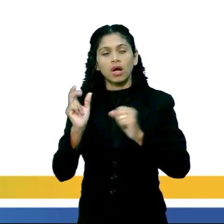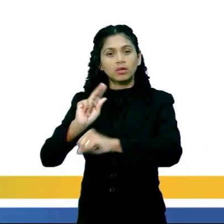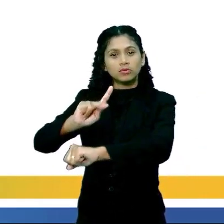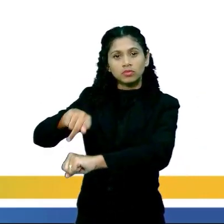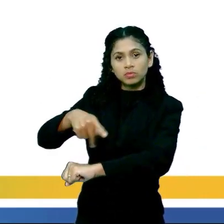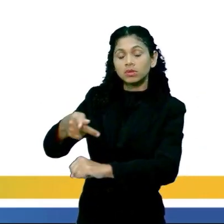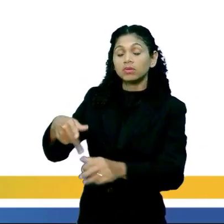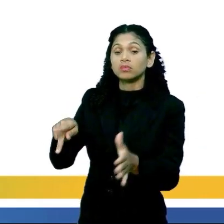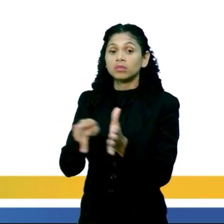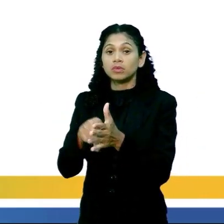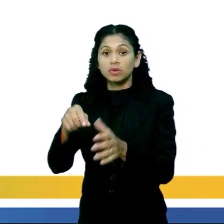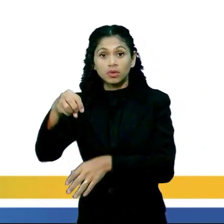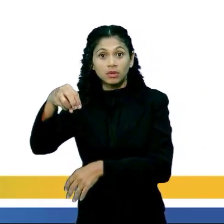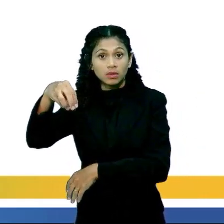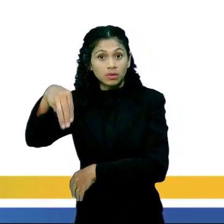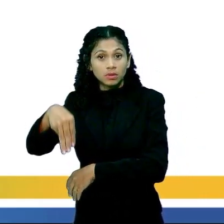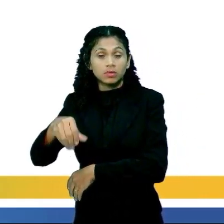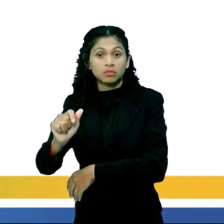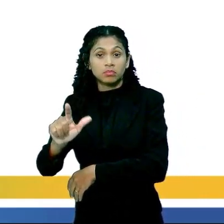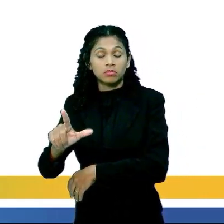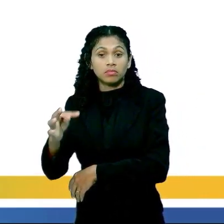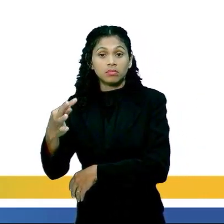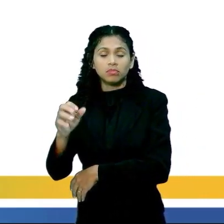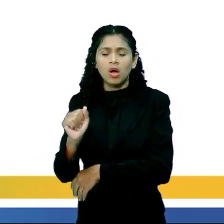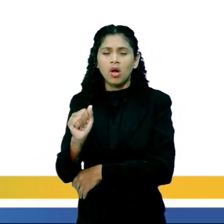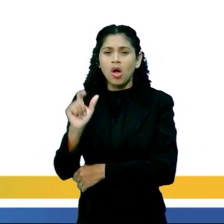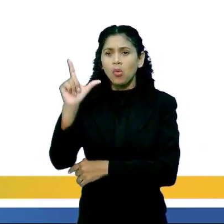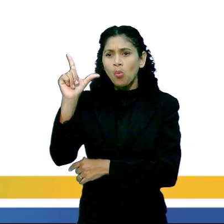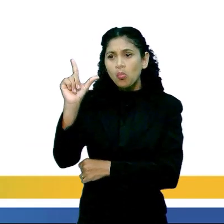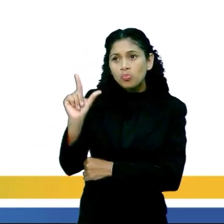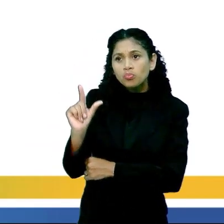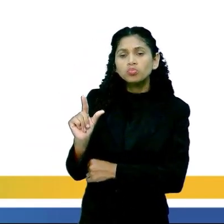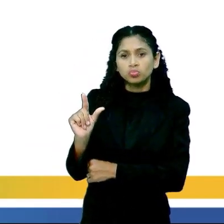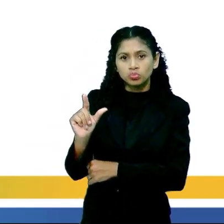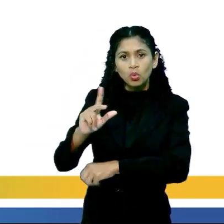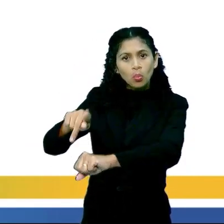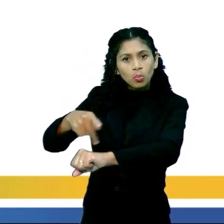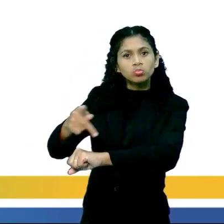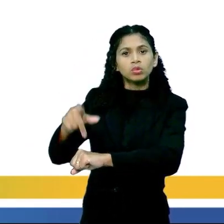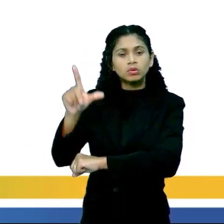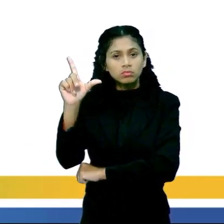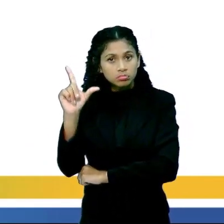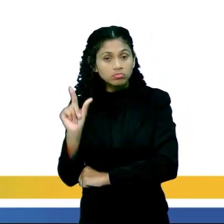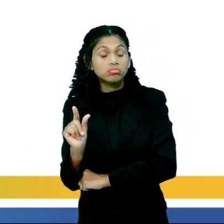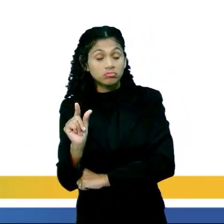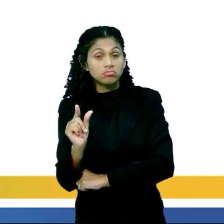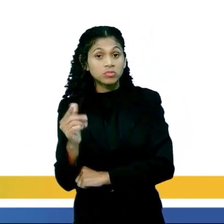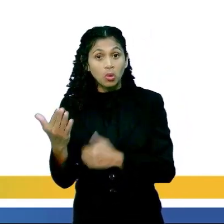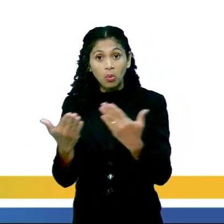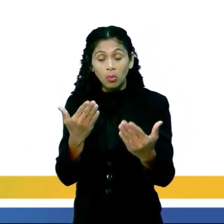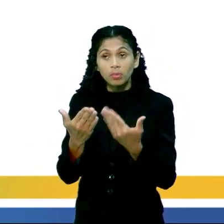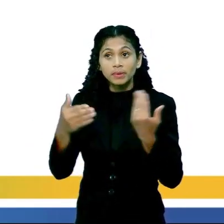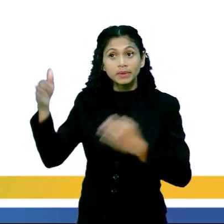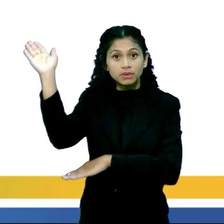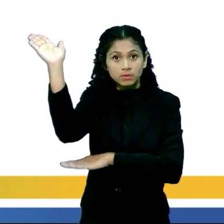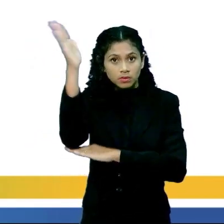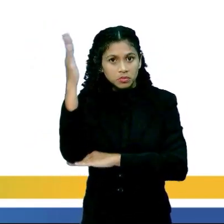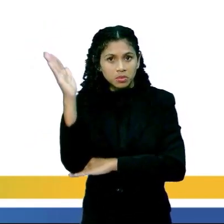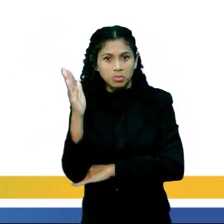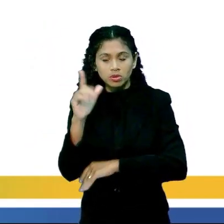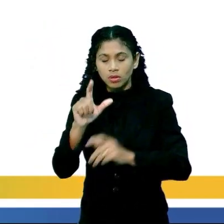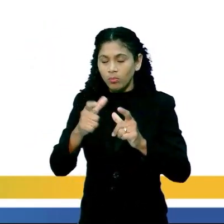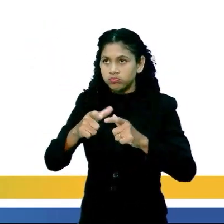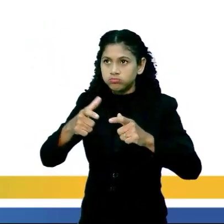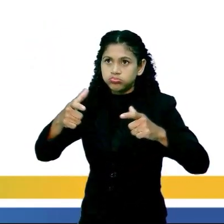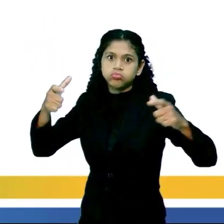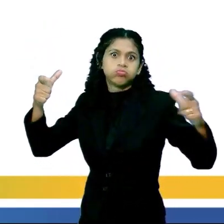na verdade, né? Ele é do tamanho de Florianópolis, galerinha, comparando aqui com o nosso, né, com o nosso Brasil. Então ele não é